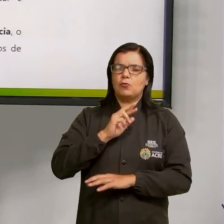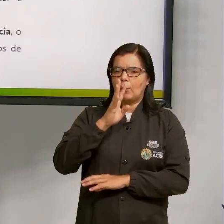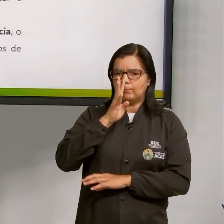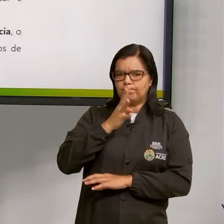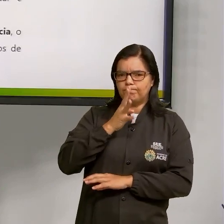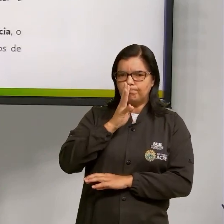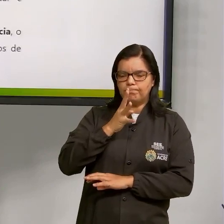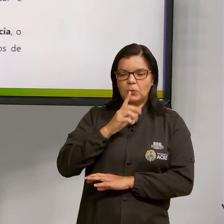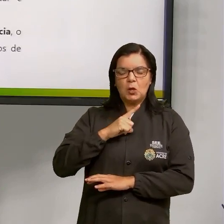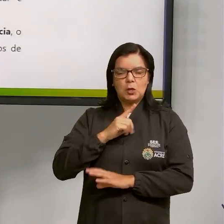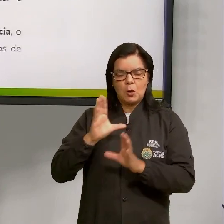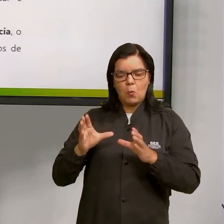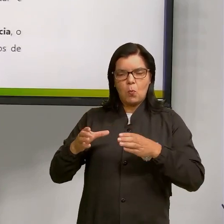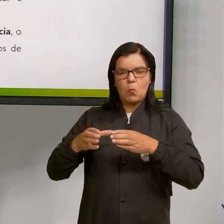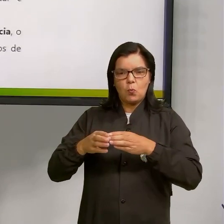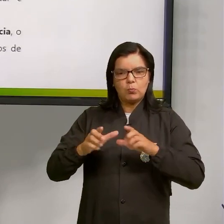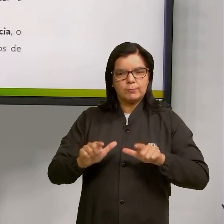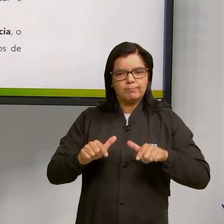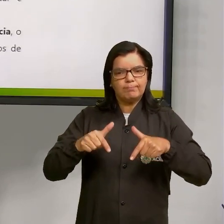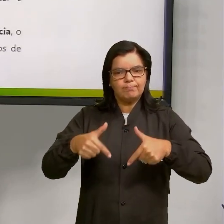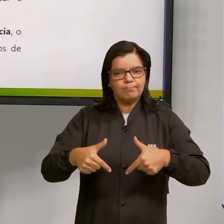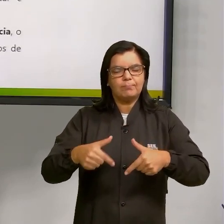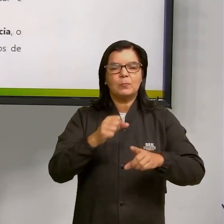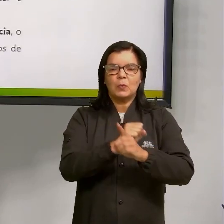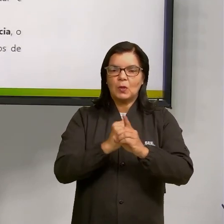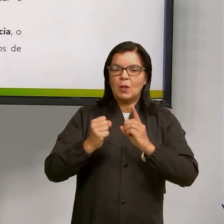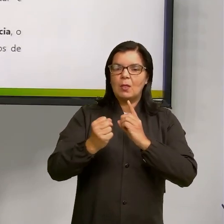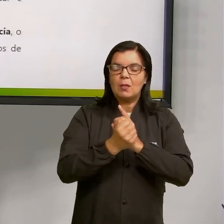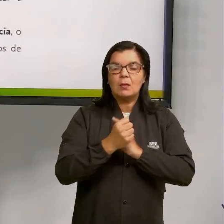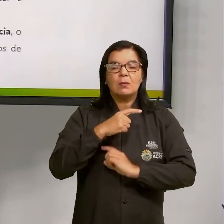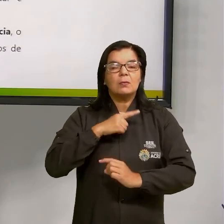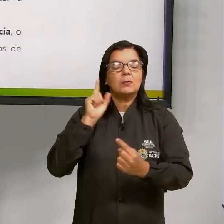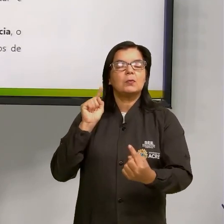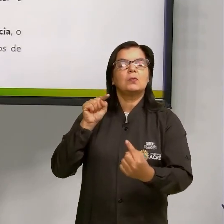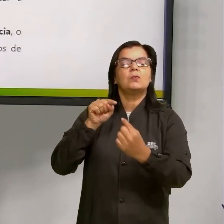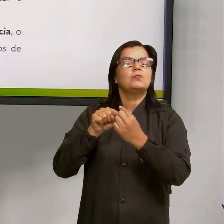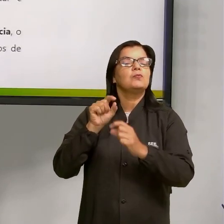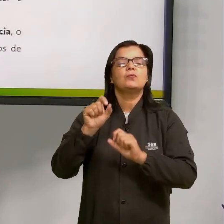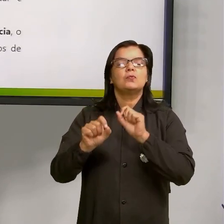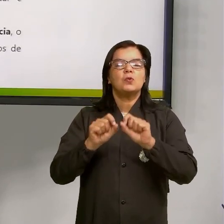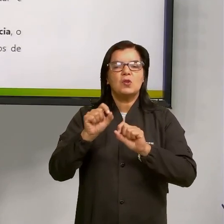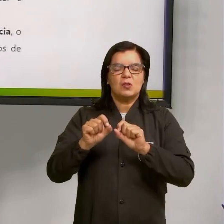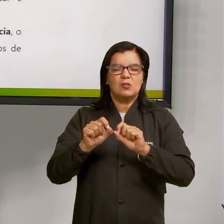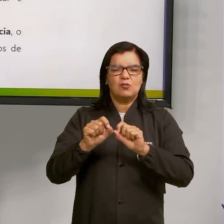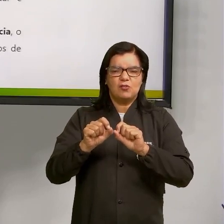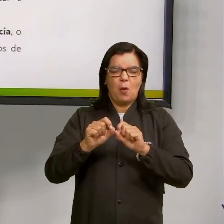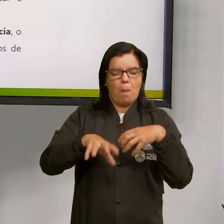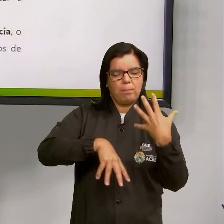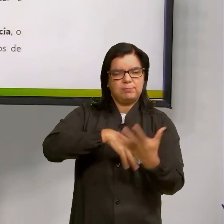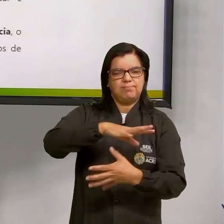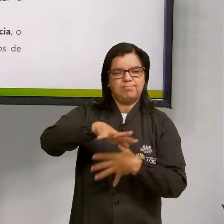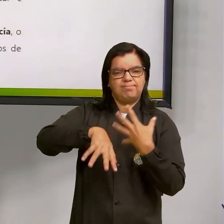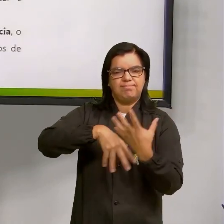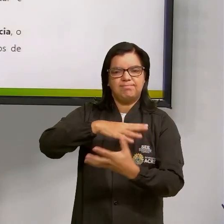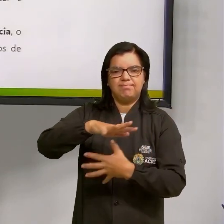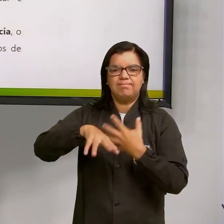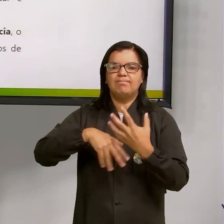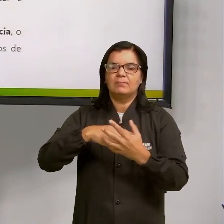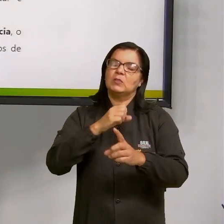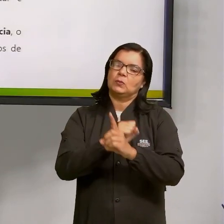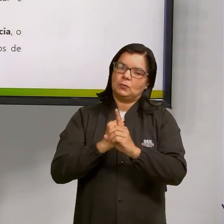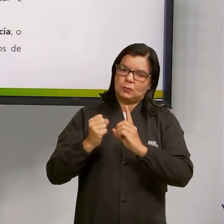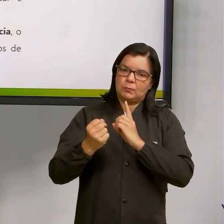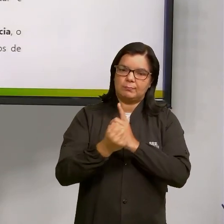os movimentos sociais, eles têm como finalidade a promoção de baderna e de desordem